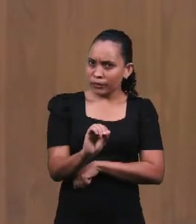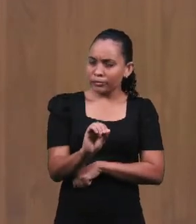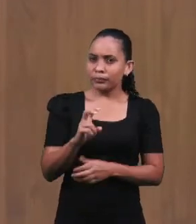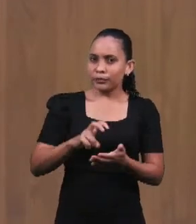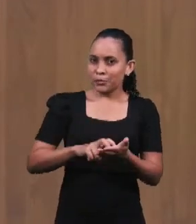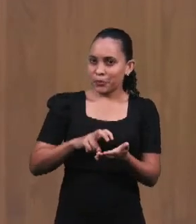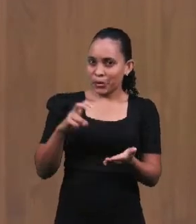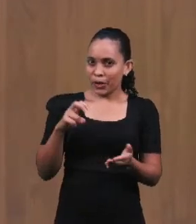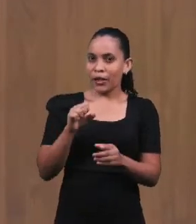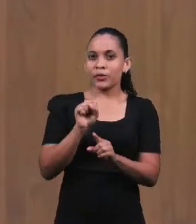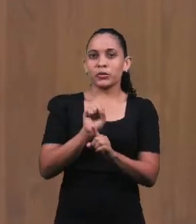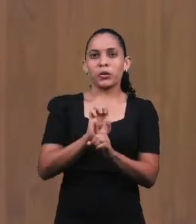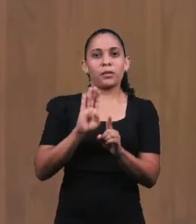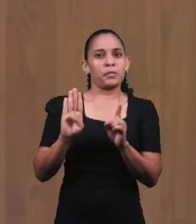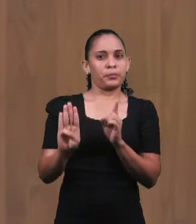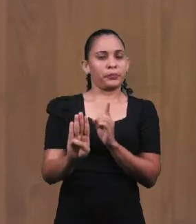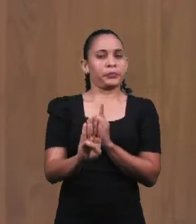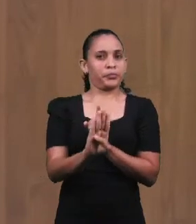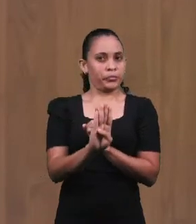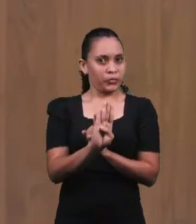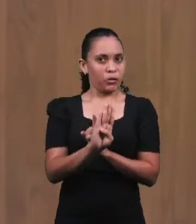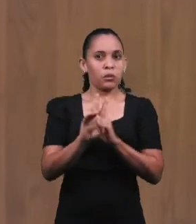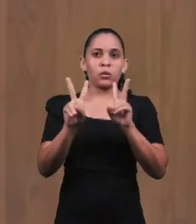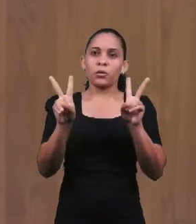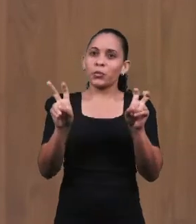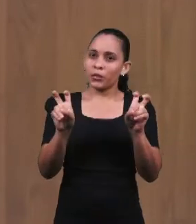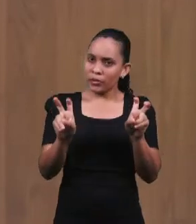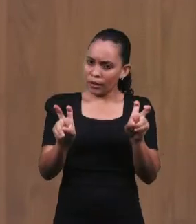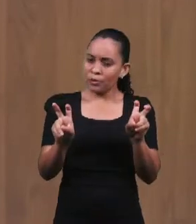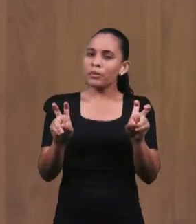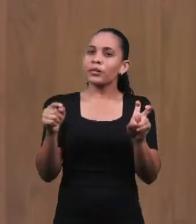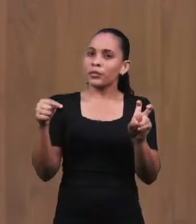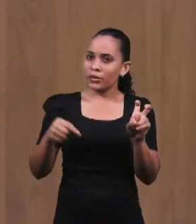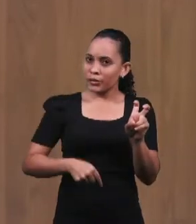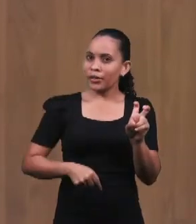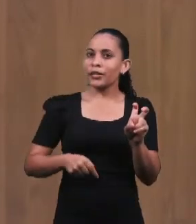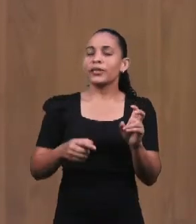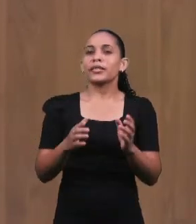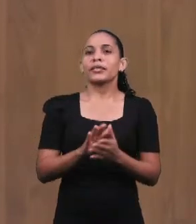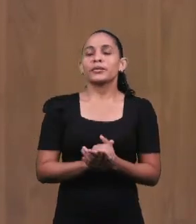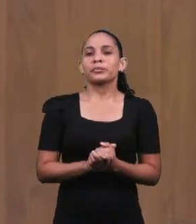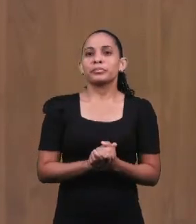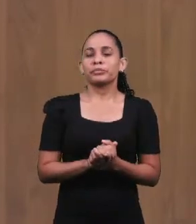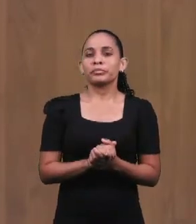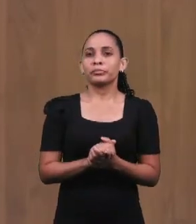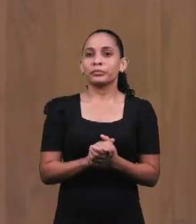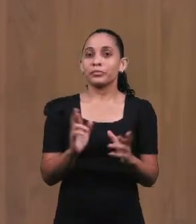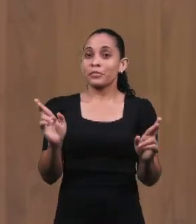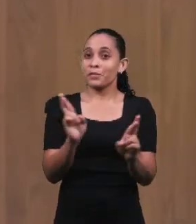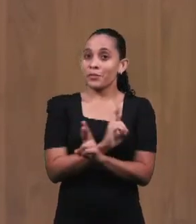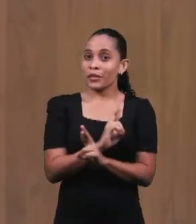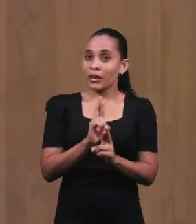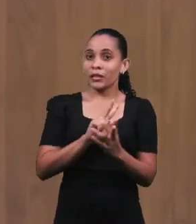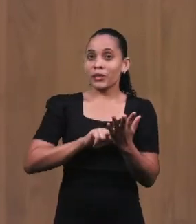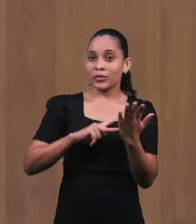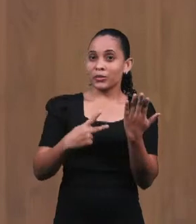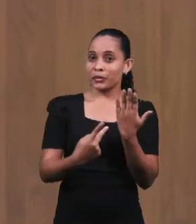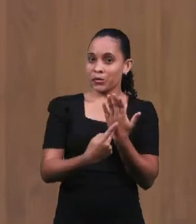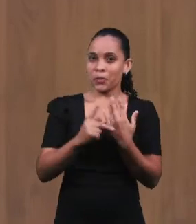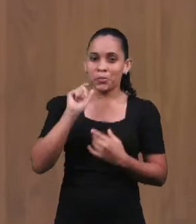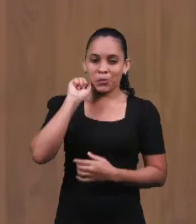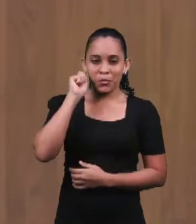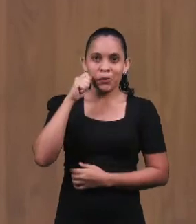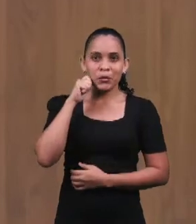Bíblica Dominical, onde ali o tema será este tema relacionado à parábola da grande ceia e um grande